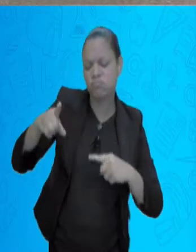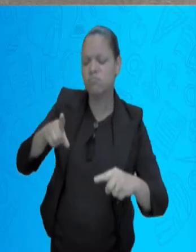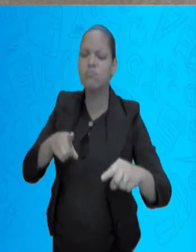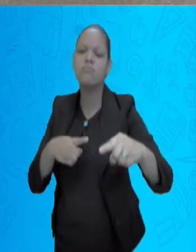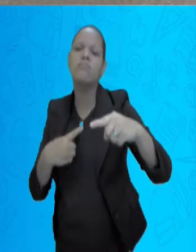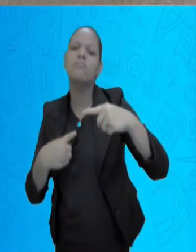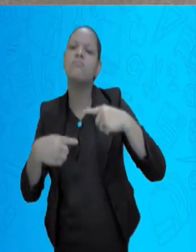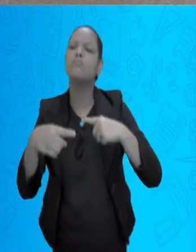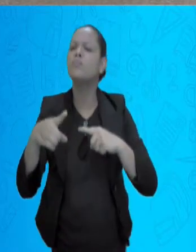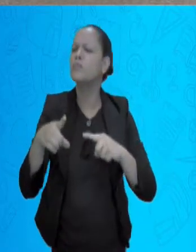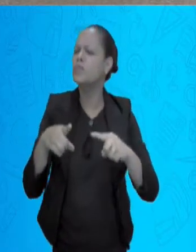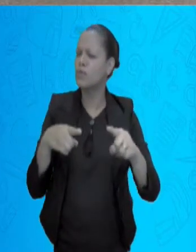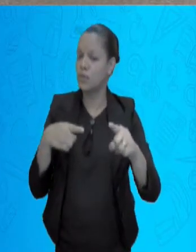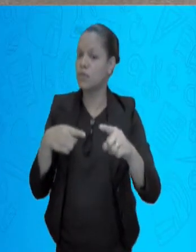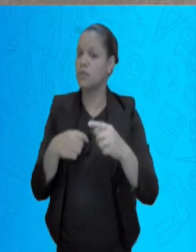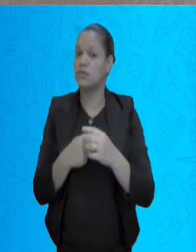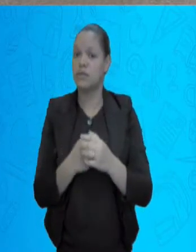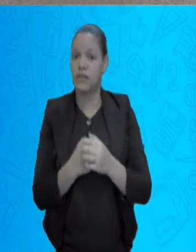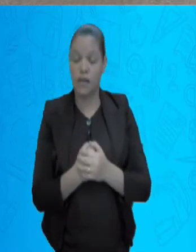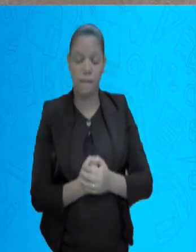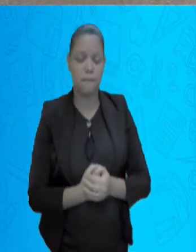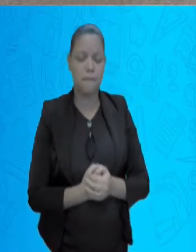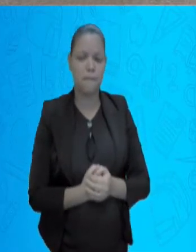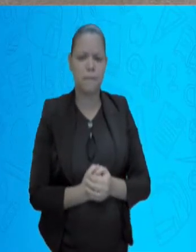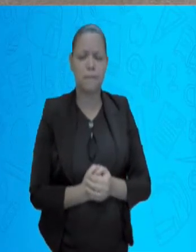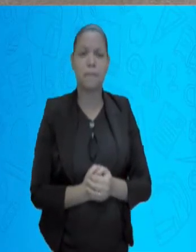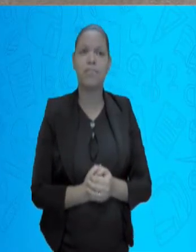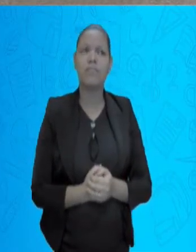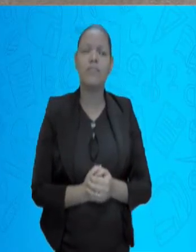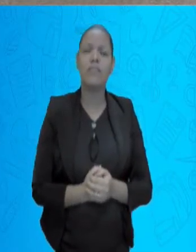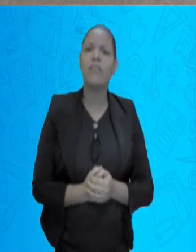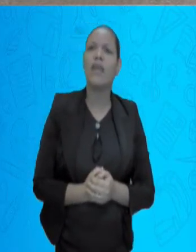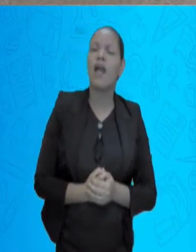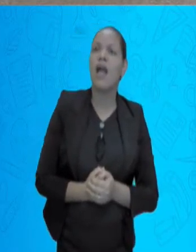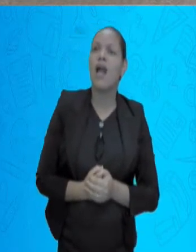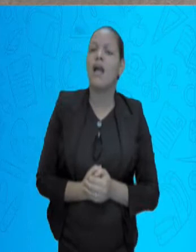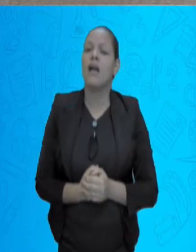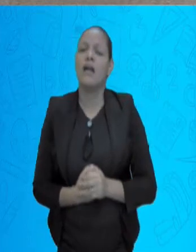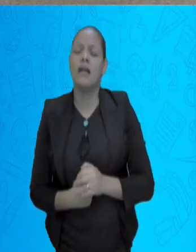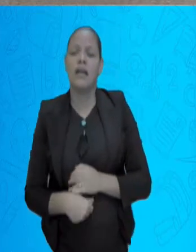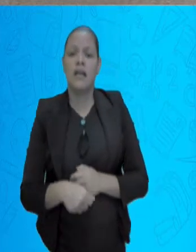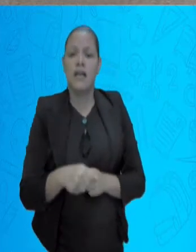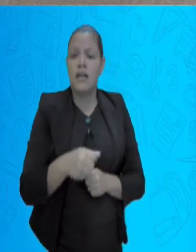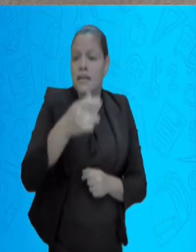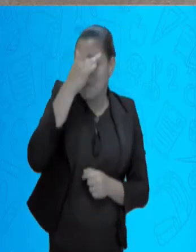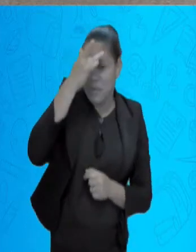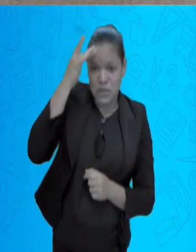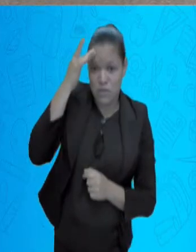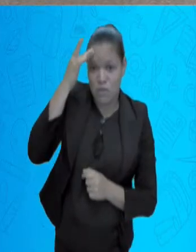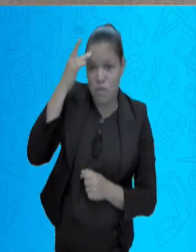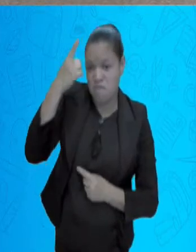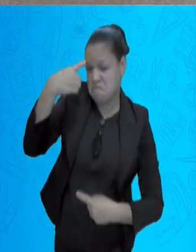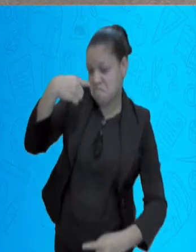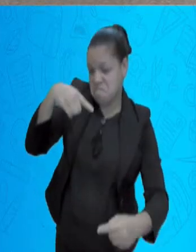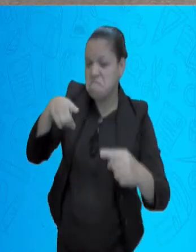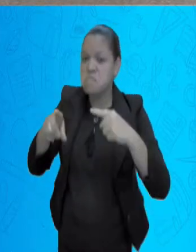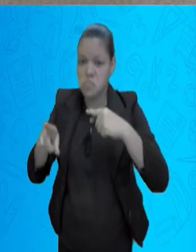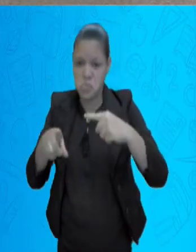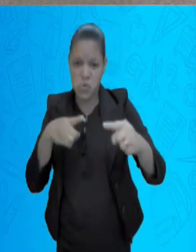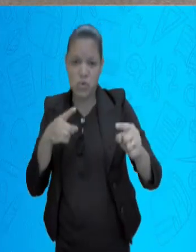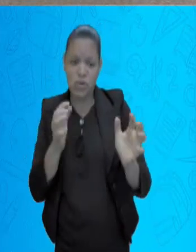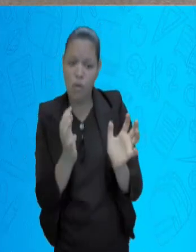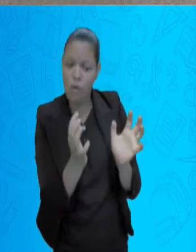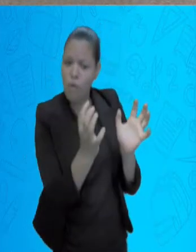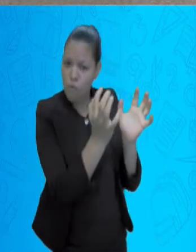ela é composta por mais de 30, para se considerar orquestra, ela tem que ser composta por mais de